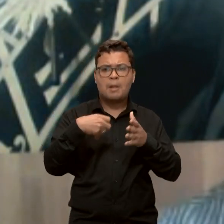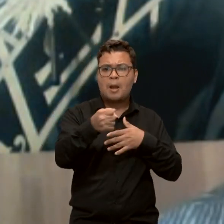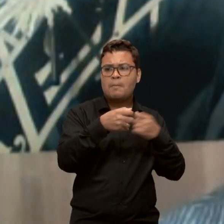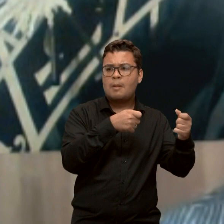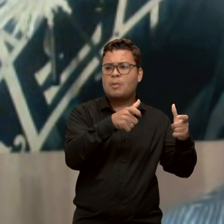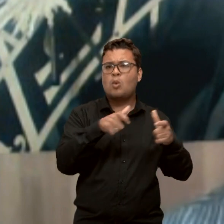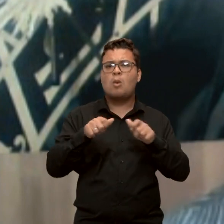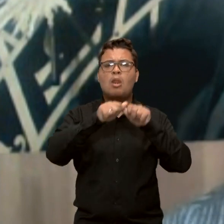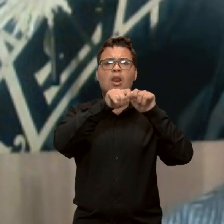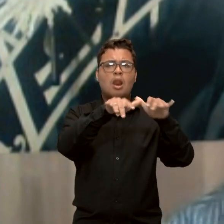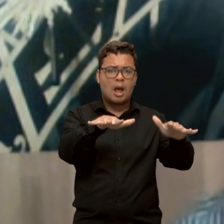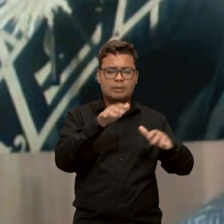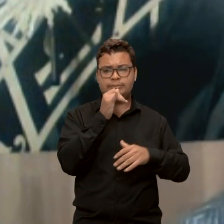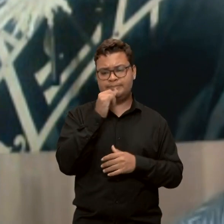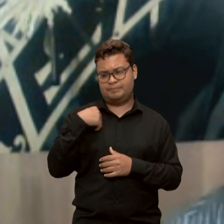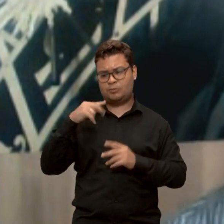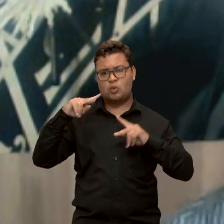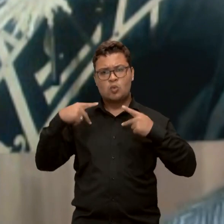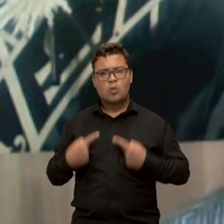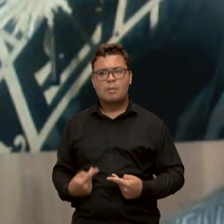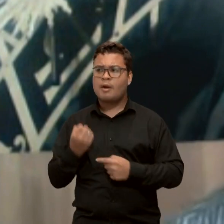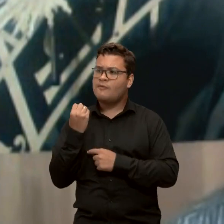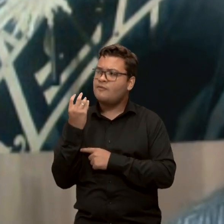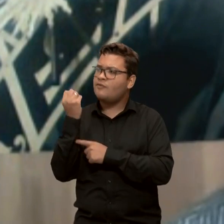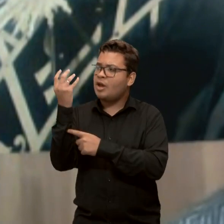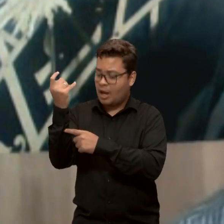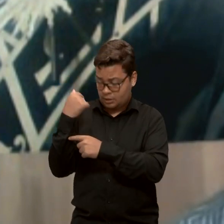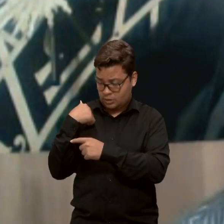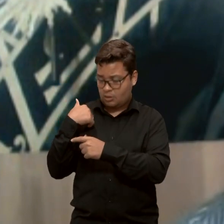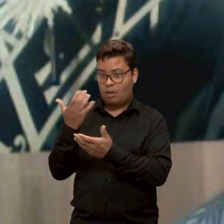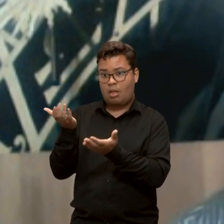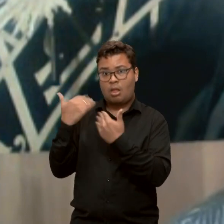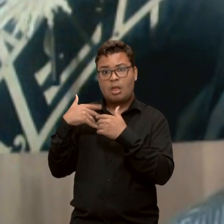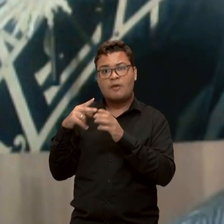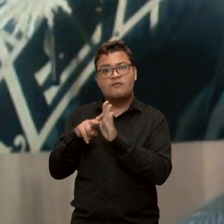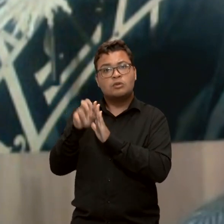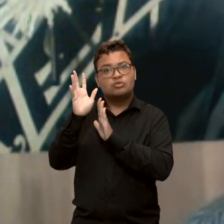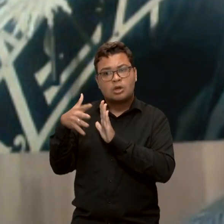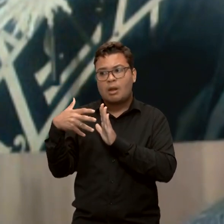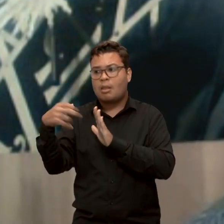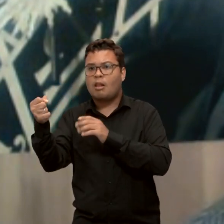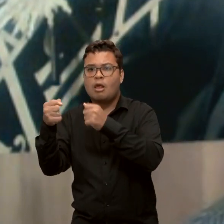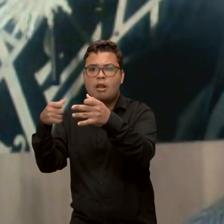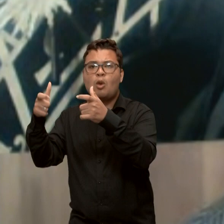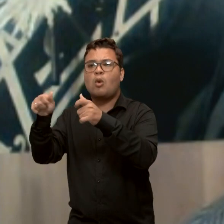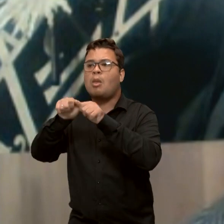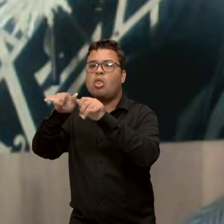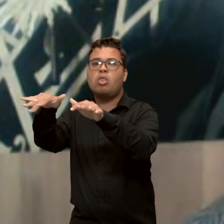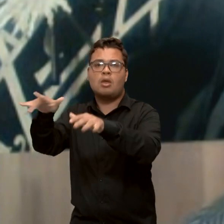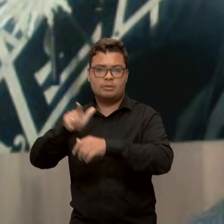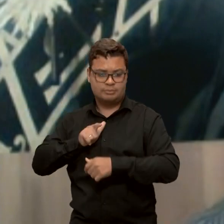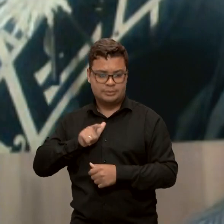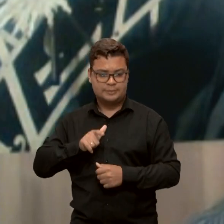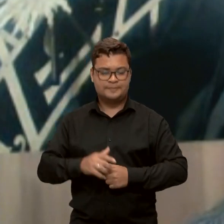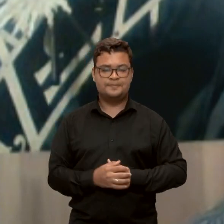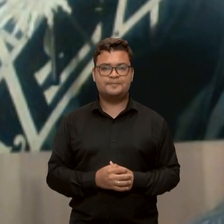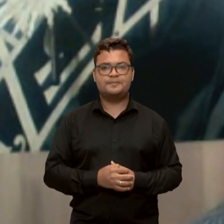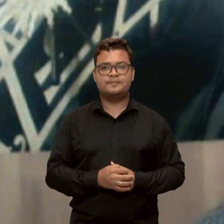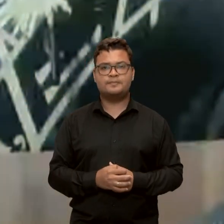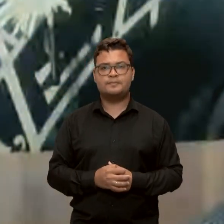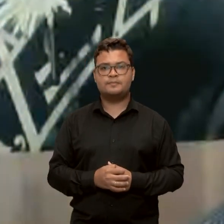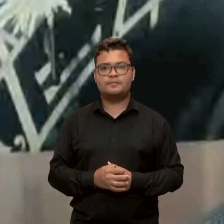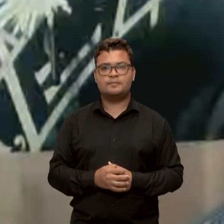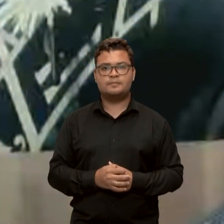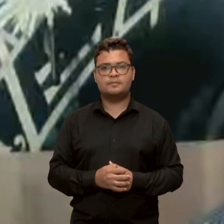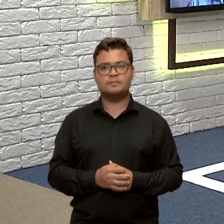são linhagens do vírus que a gente já conhece ao longo do tempo e que circulam em diferentes áreas do mundo. Quem leva vírus de um lugar para o